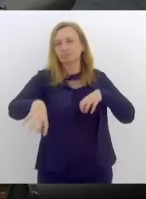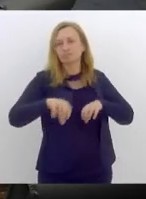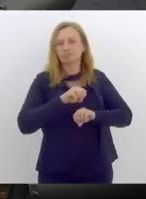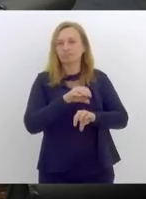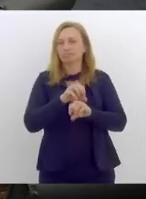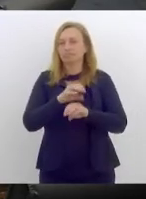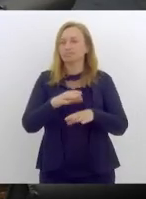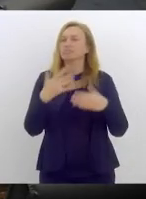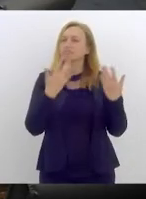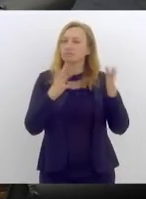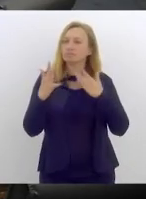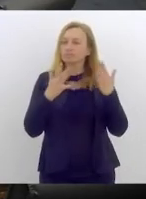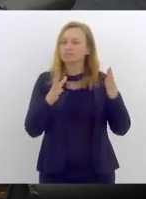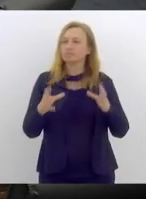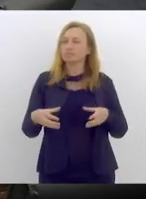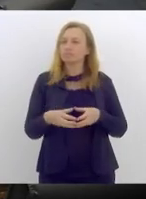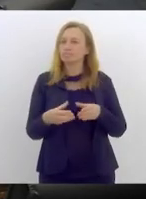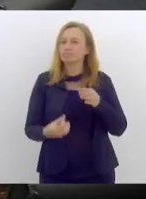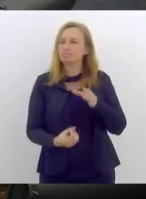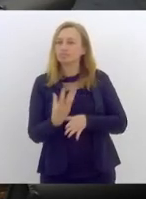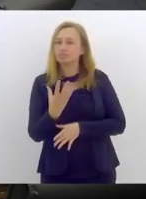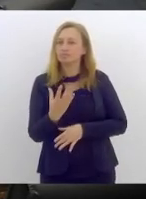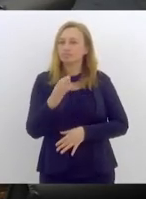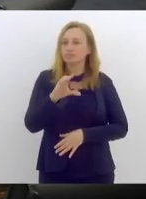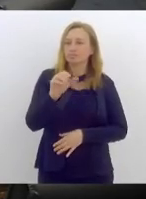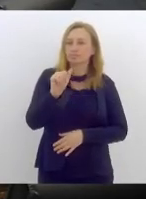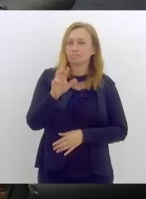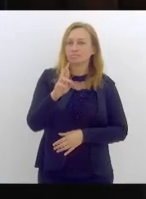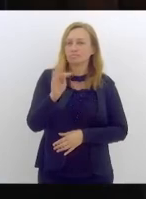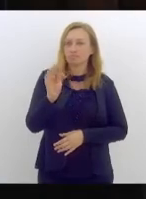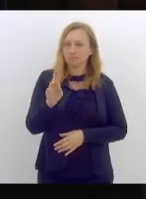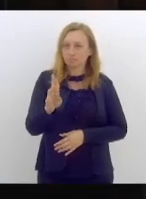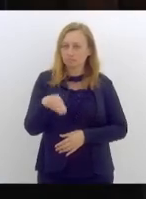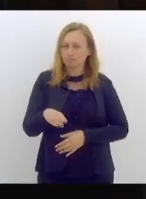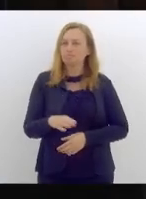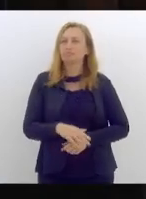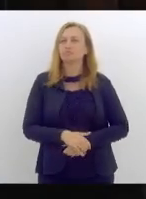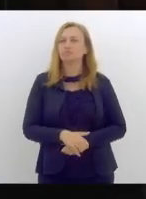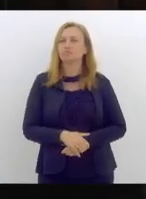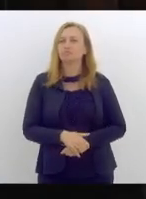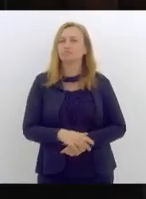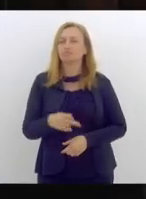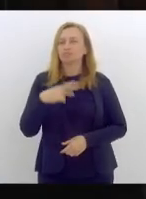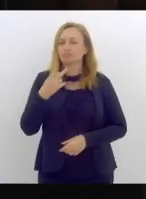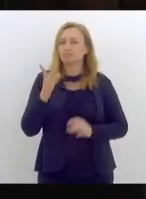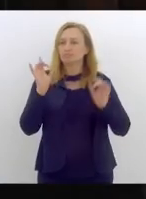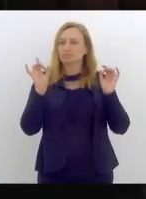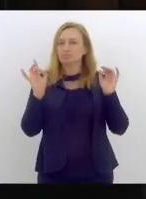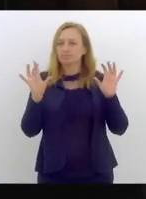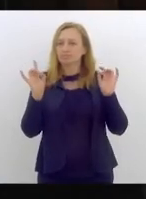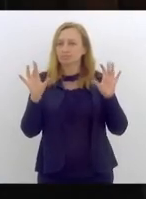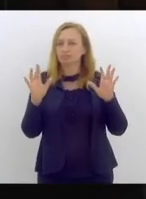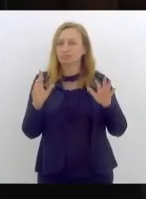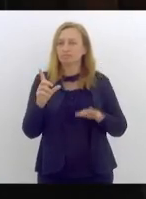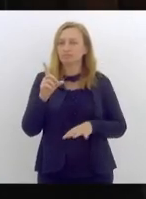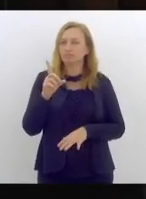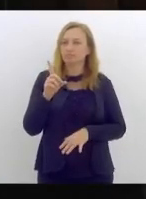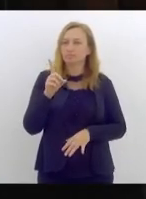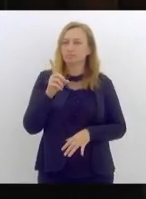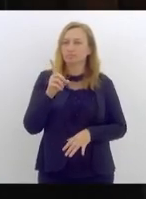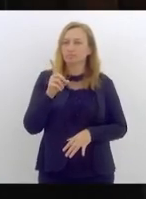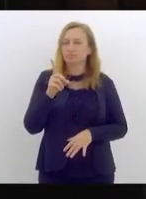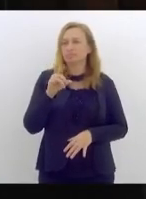a equipe que produziu esse Cartoon é ressaltando especialmente Diego Marinho